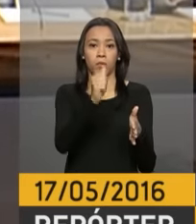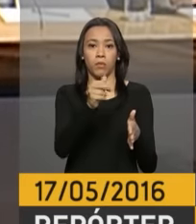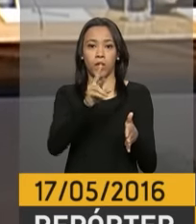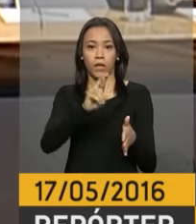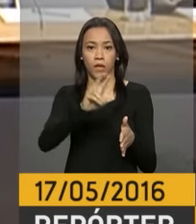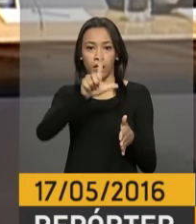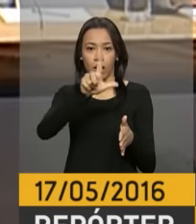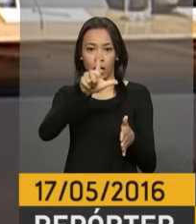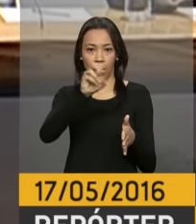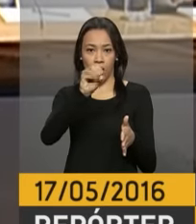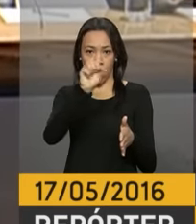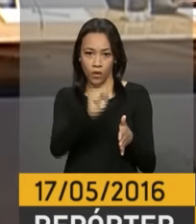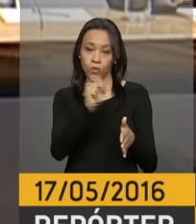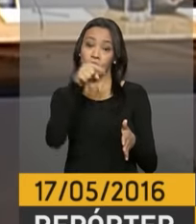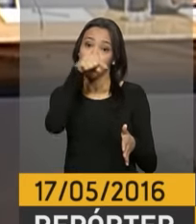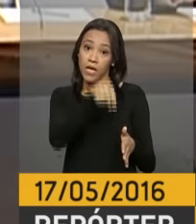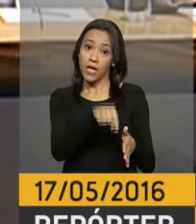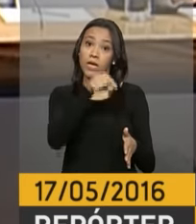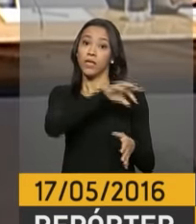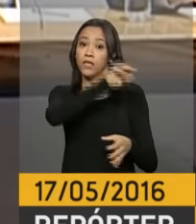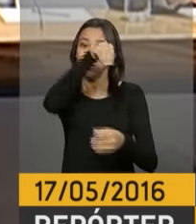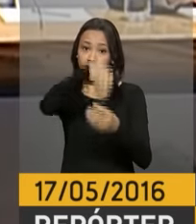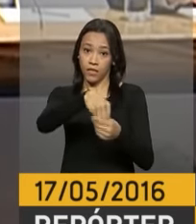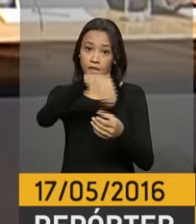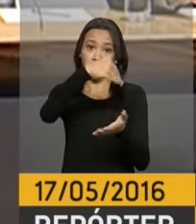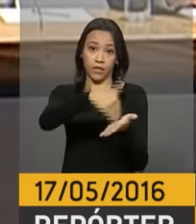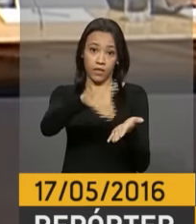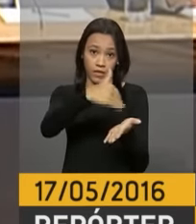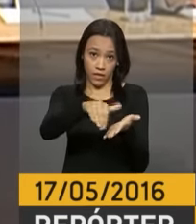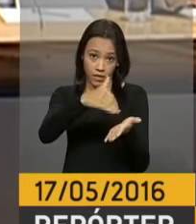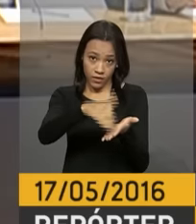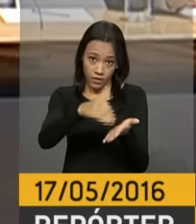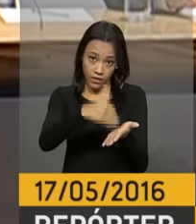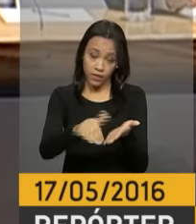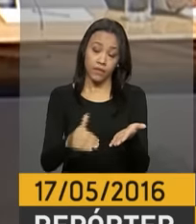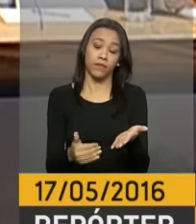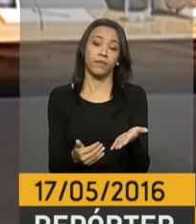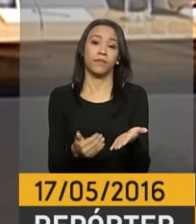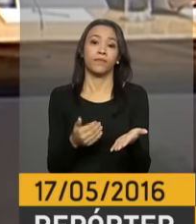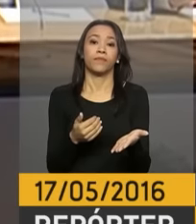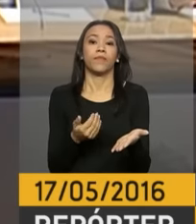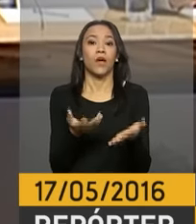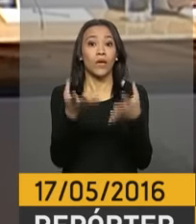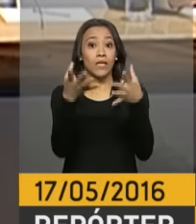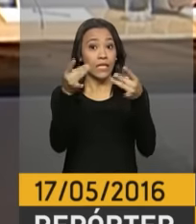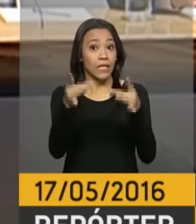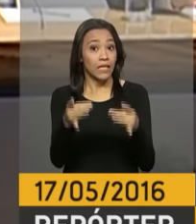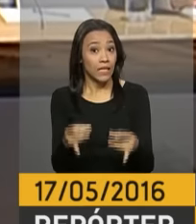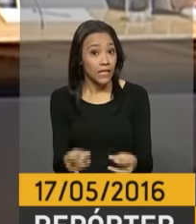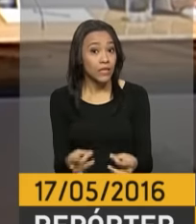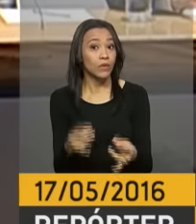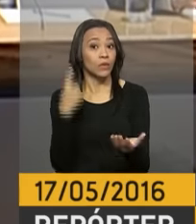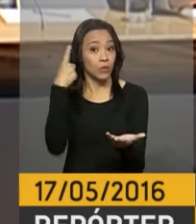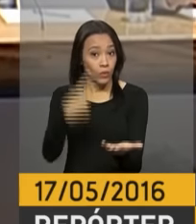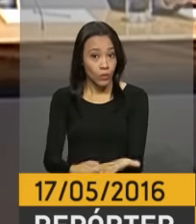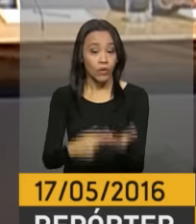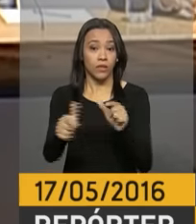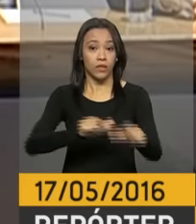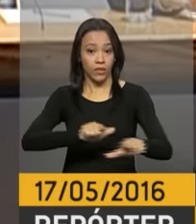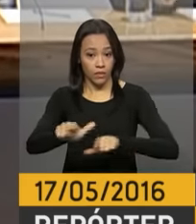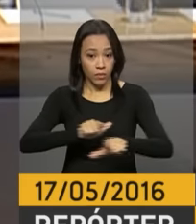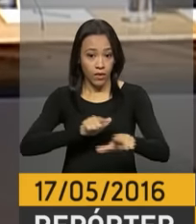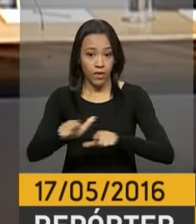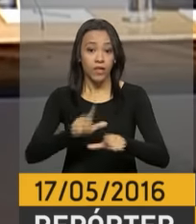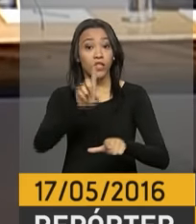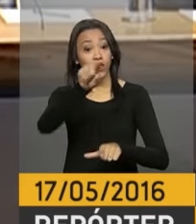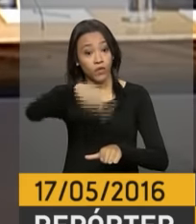na Secretaria de Política Econômica, agora sim entrando no detalhe do cargo, conforme vocês já